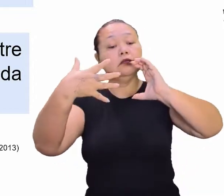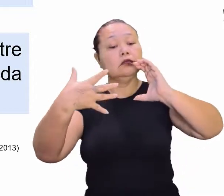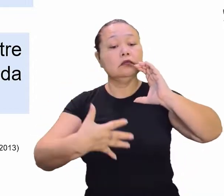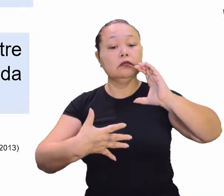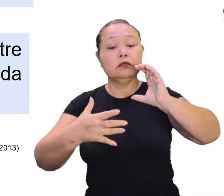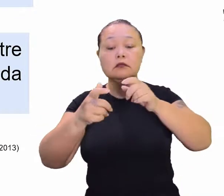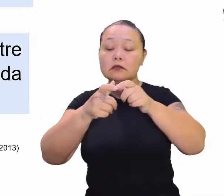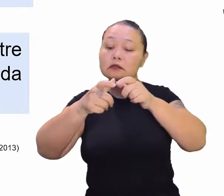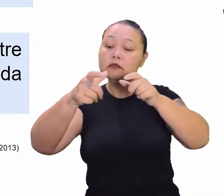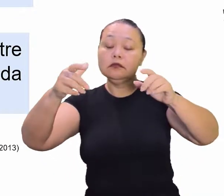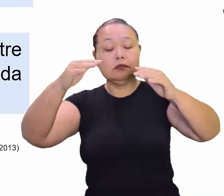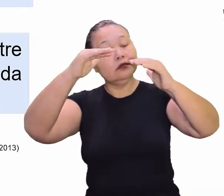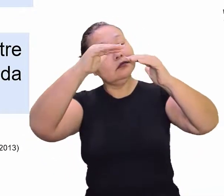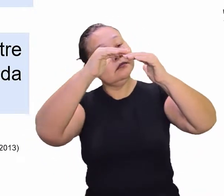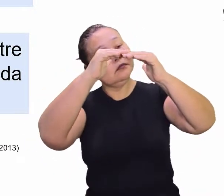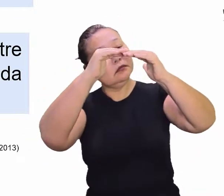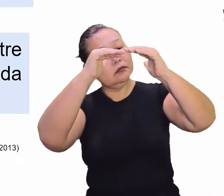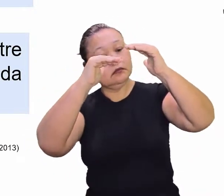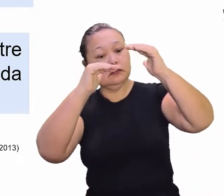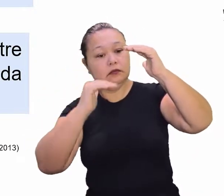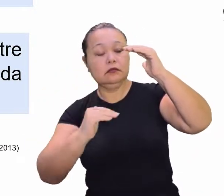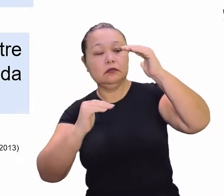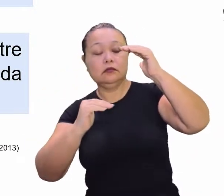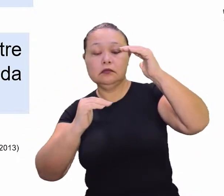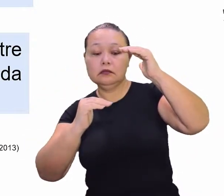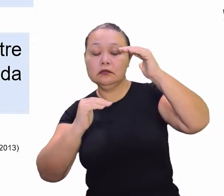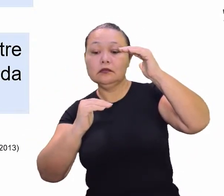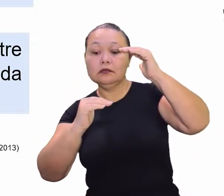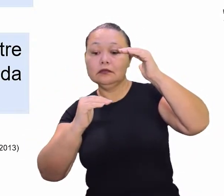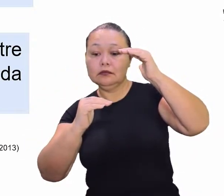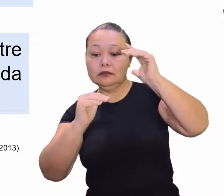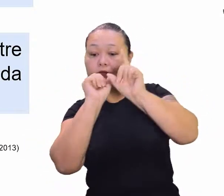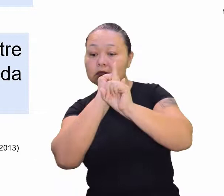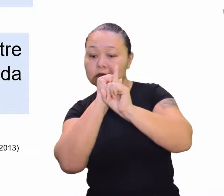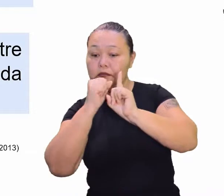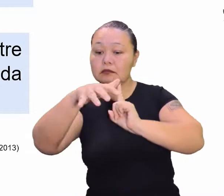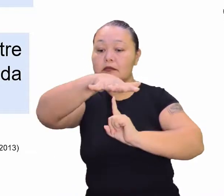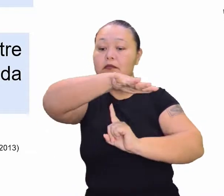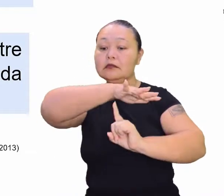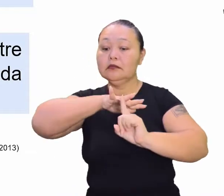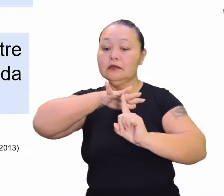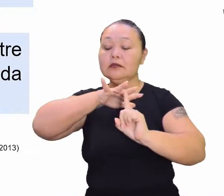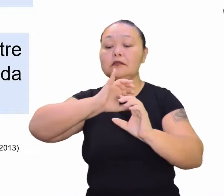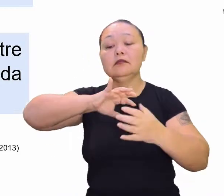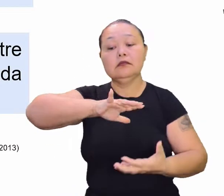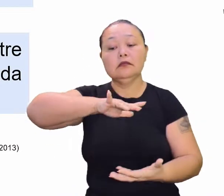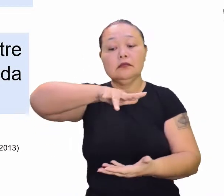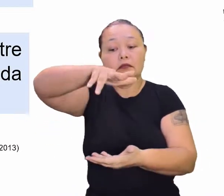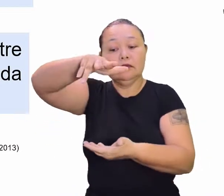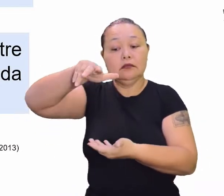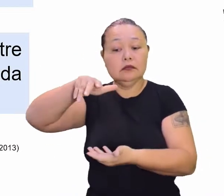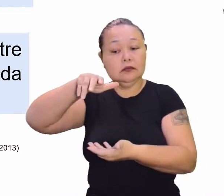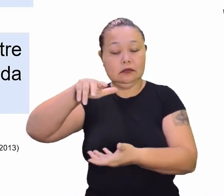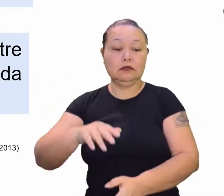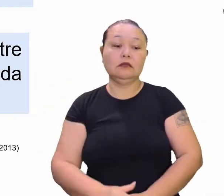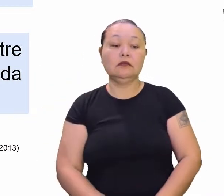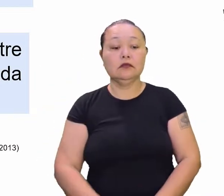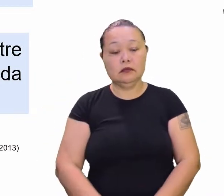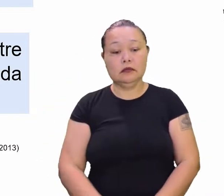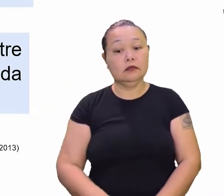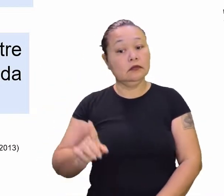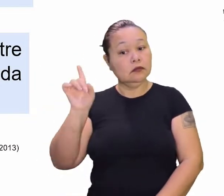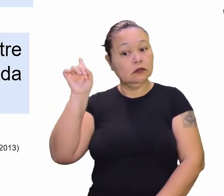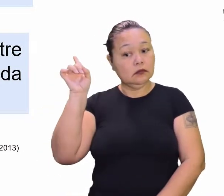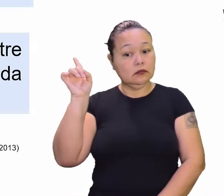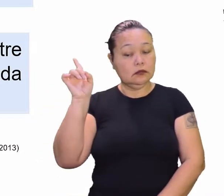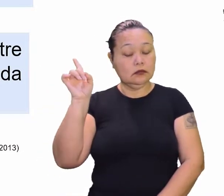pelo aumento das desigualdades no mundo. Então, a gente está falando aí que